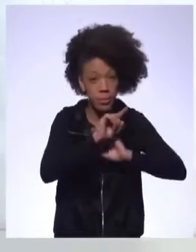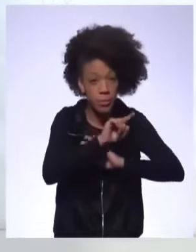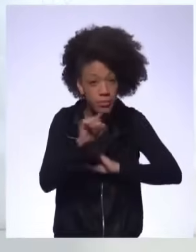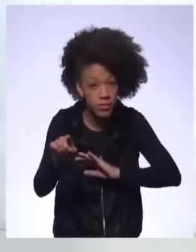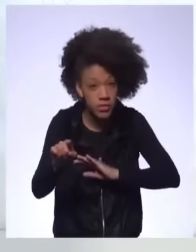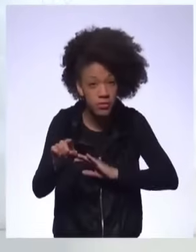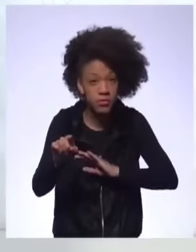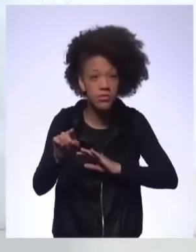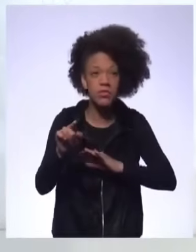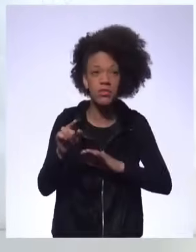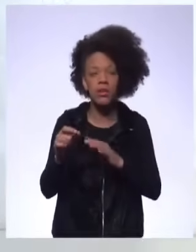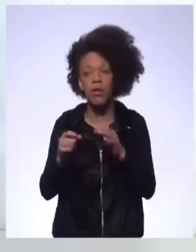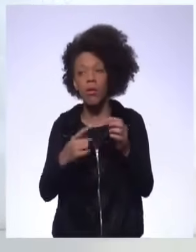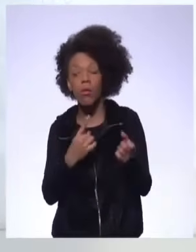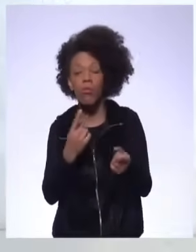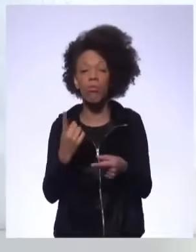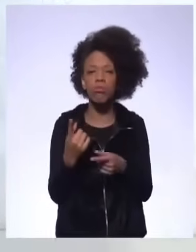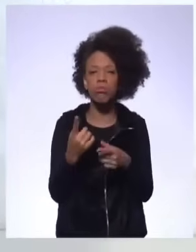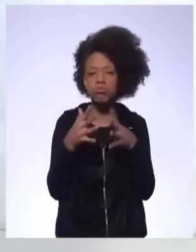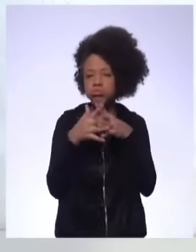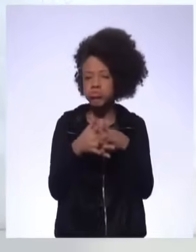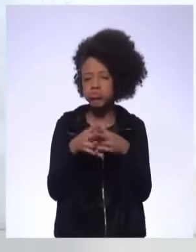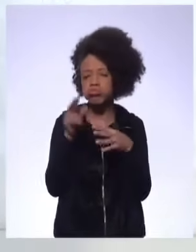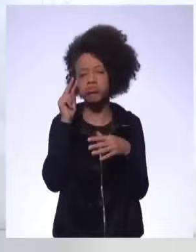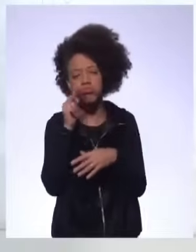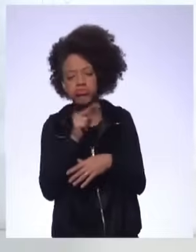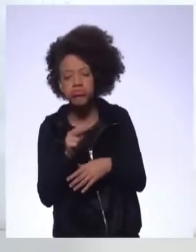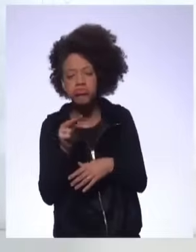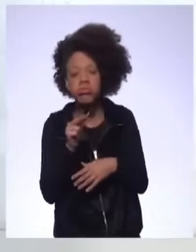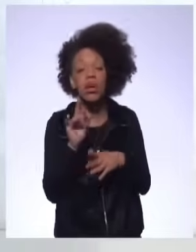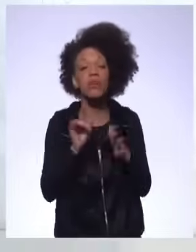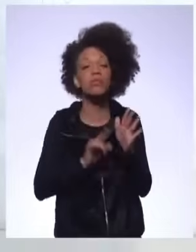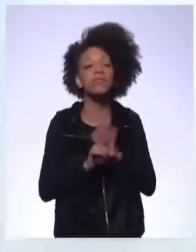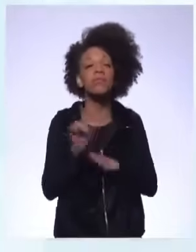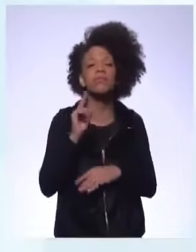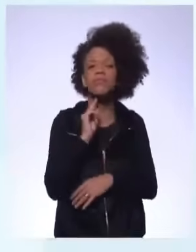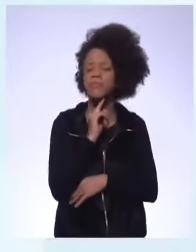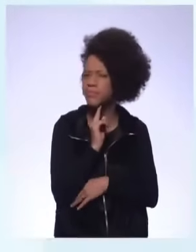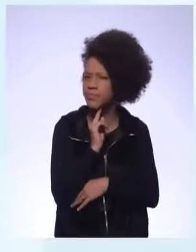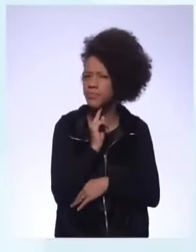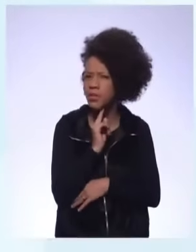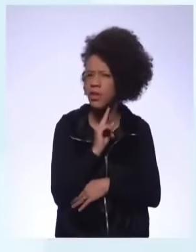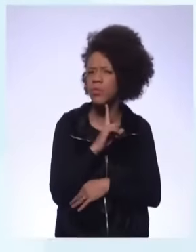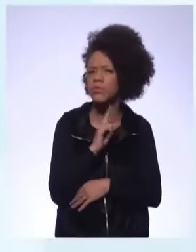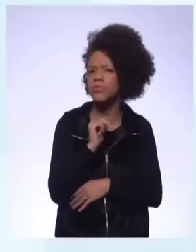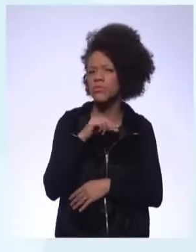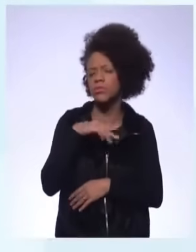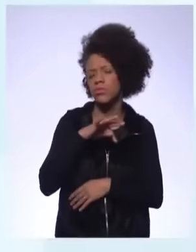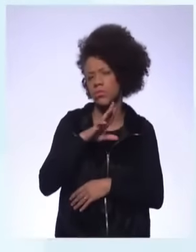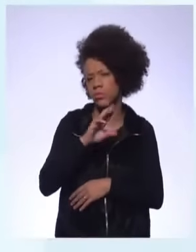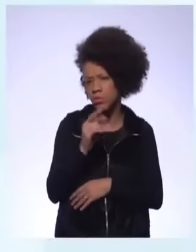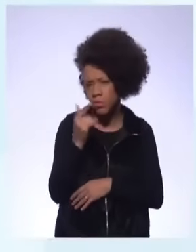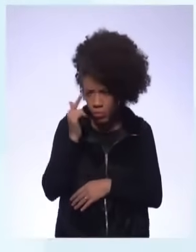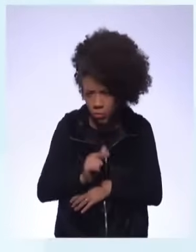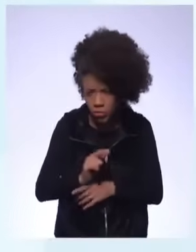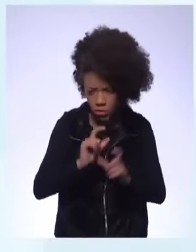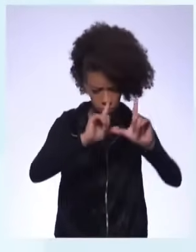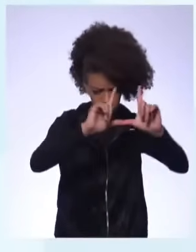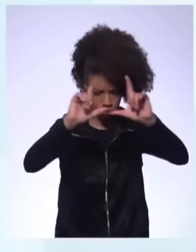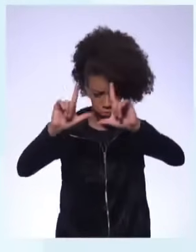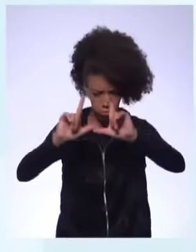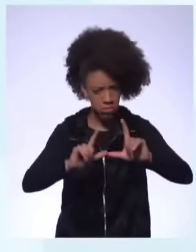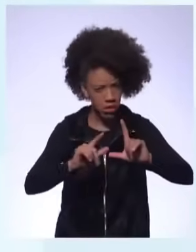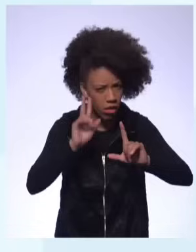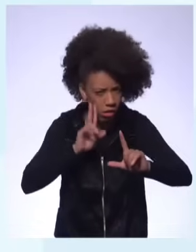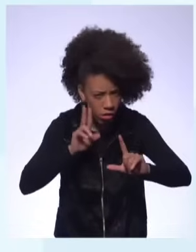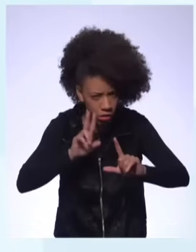que tinha, inclusive, algumas ilusões de ótica. E aí uma das perguntas que saiu é, será que o daltônico consegue ver aquelas formas? Não sei se vocês